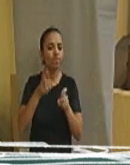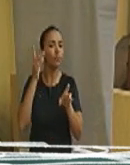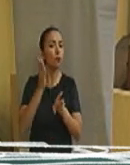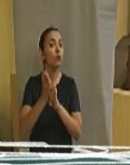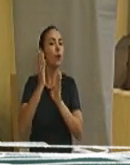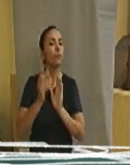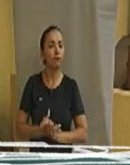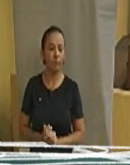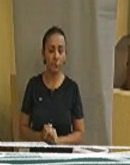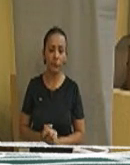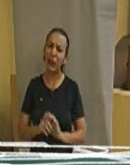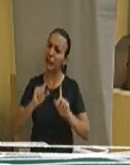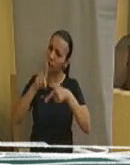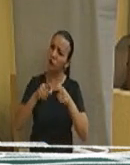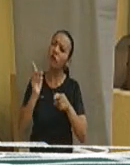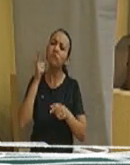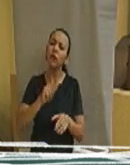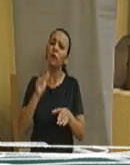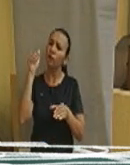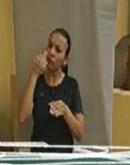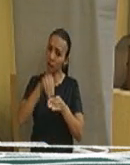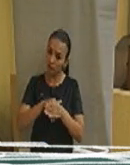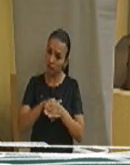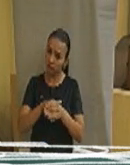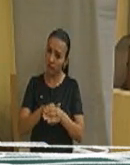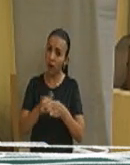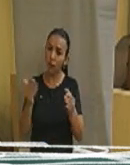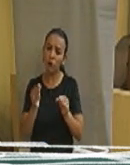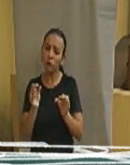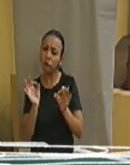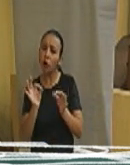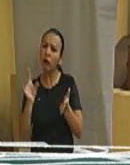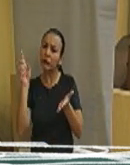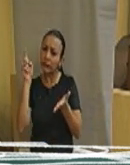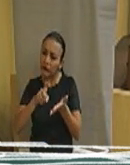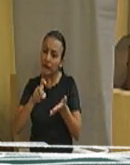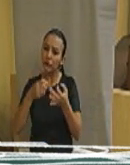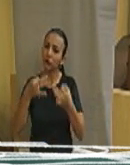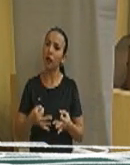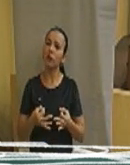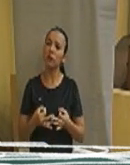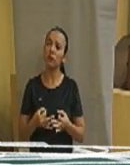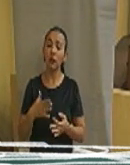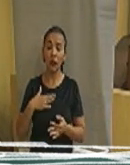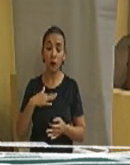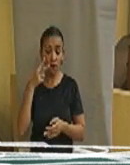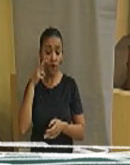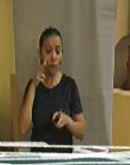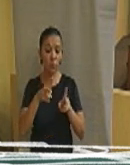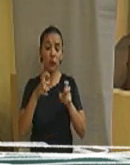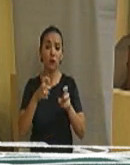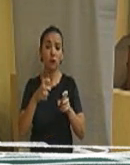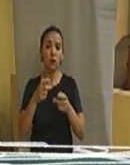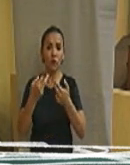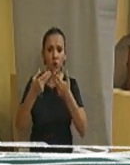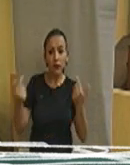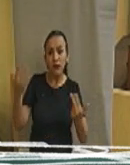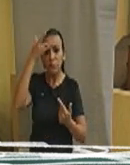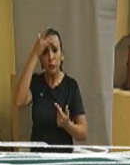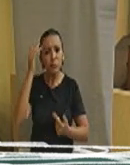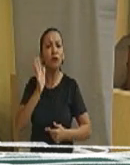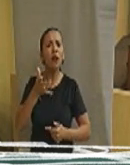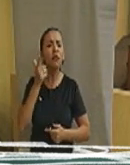Feito isso, eu já votei, posso auditar o meu voto aqui. E eu vou verificar aqui que várias pessoas já